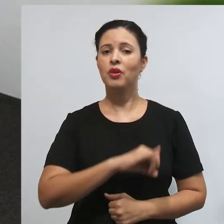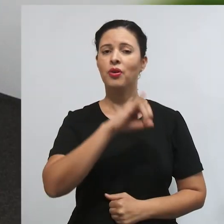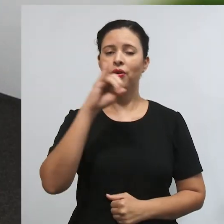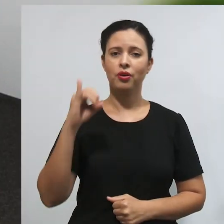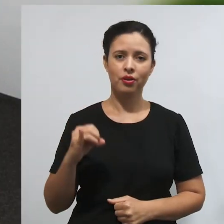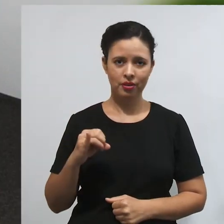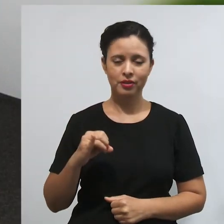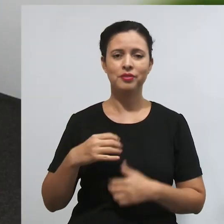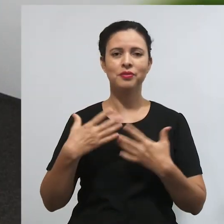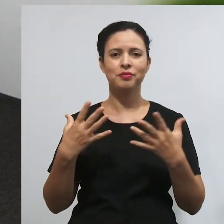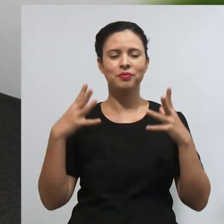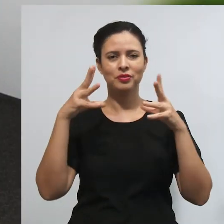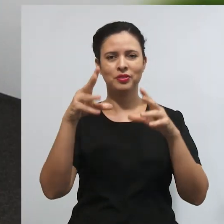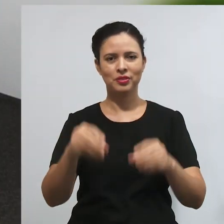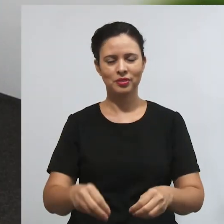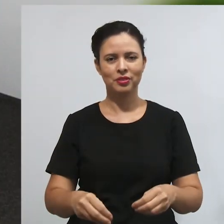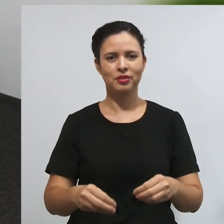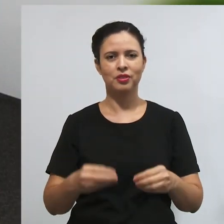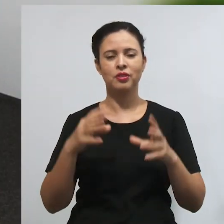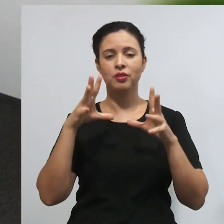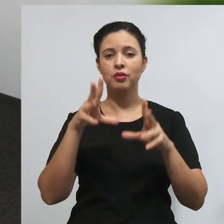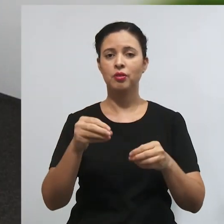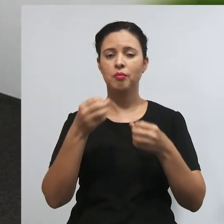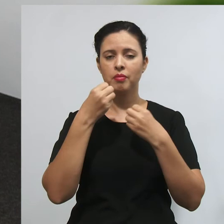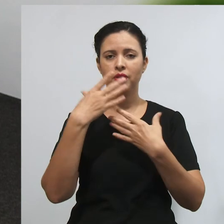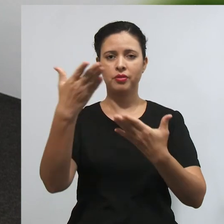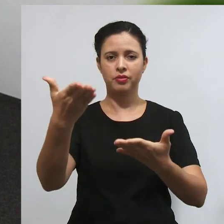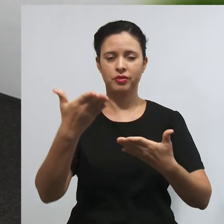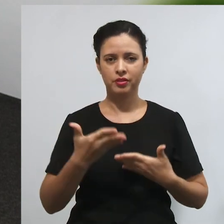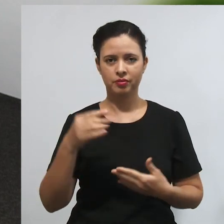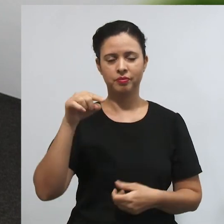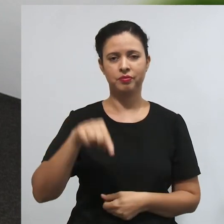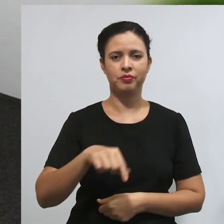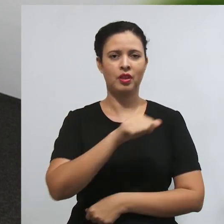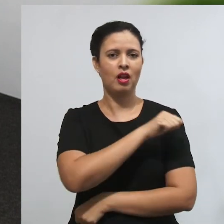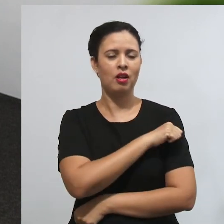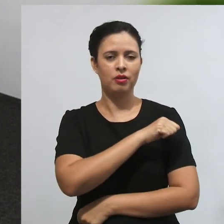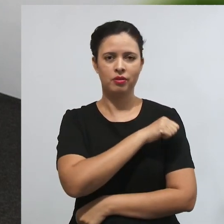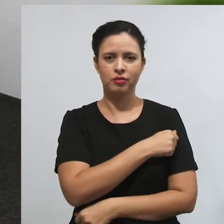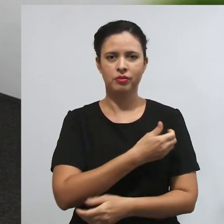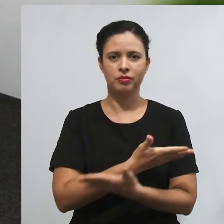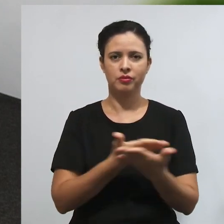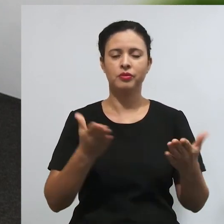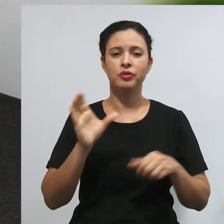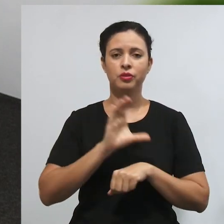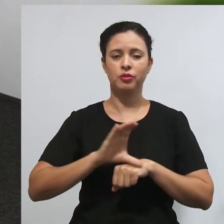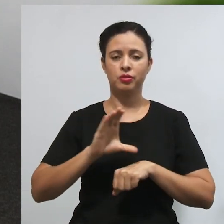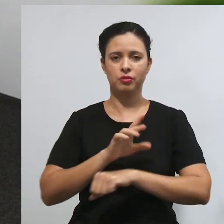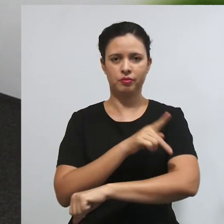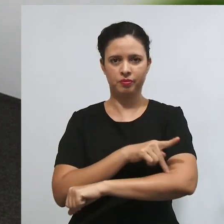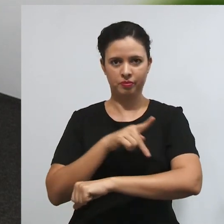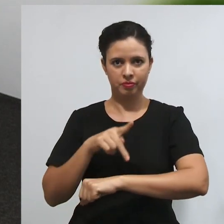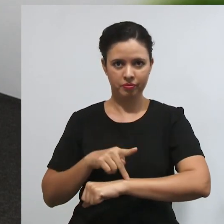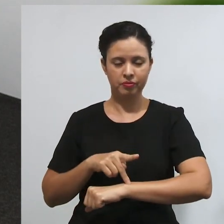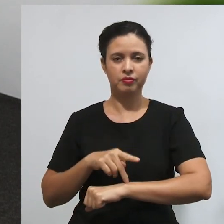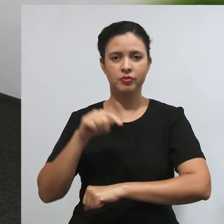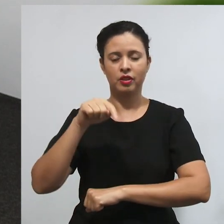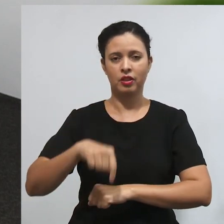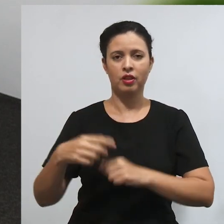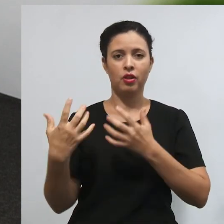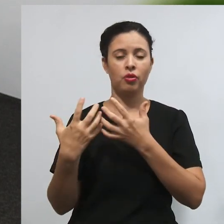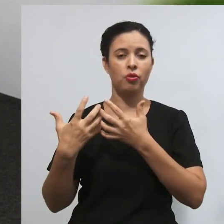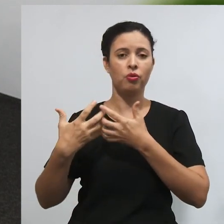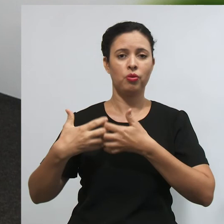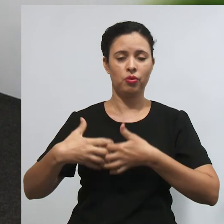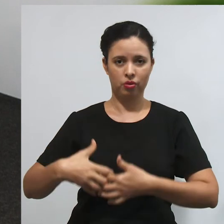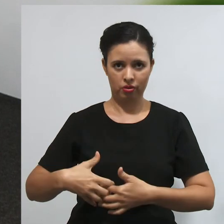Olá, saudações, seja bem-vindo, alunos e alunas do curso de Pedagogia do Instituto